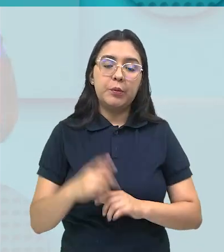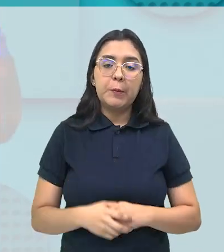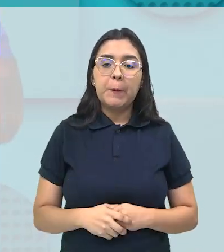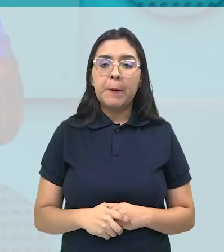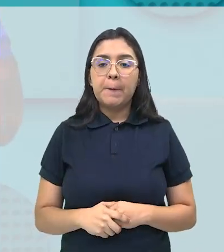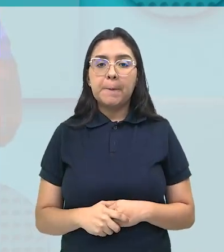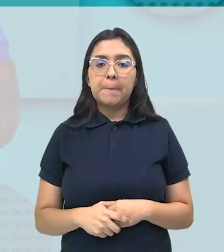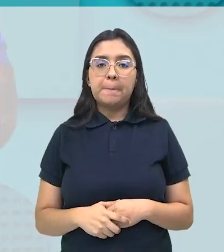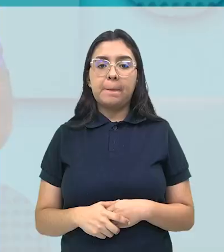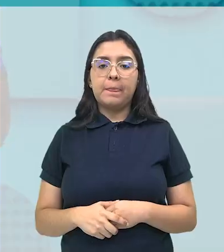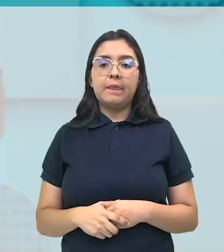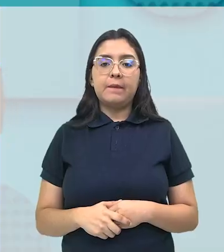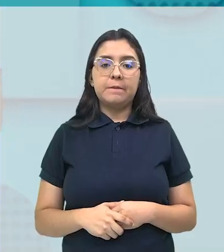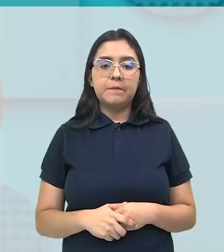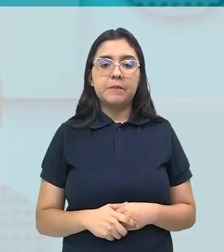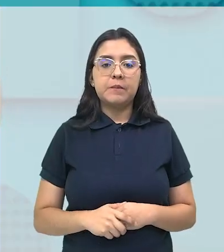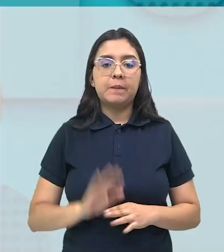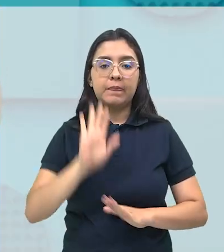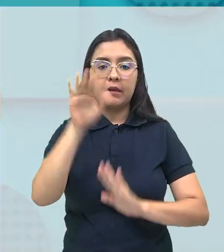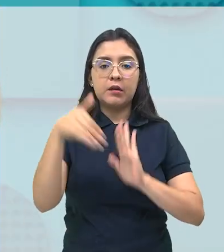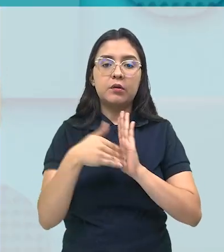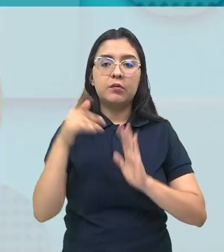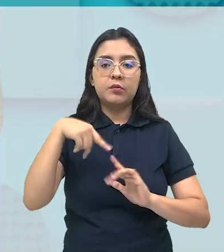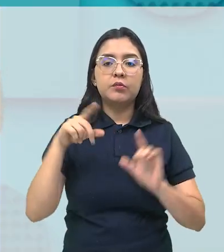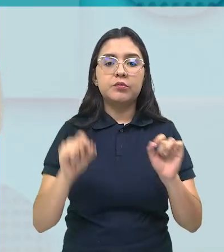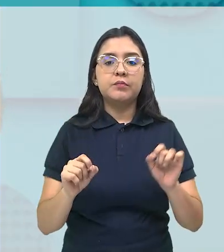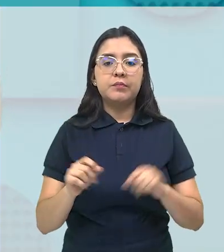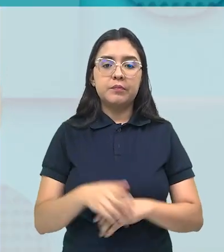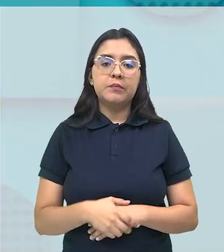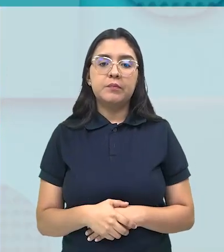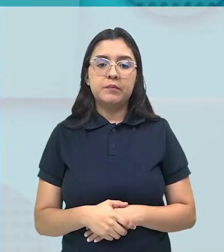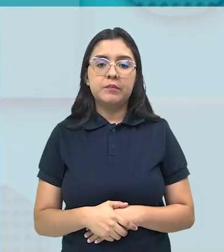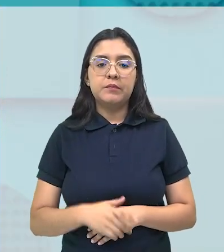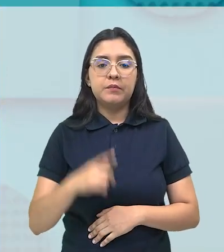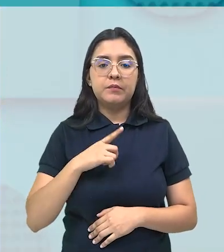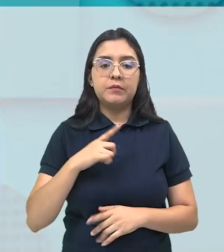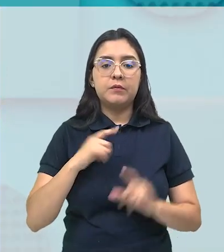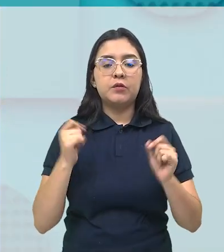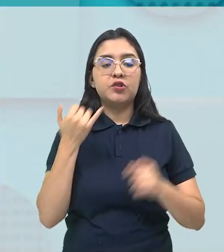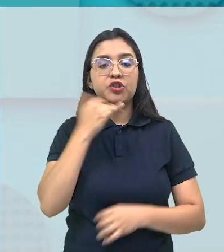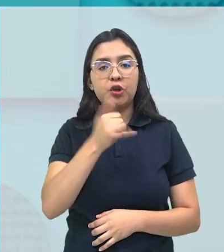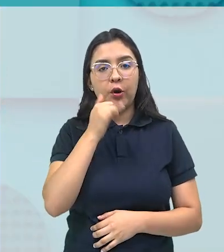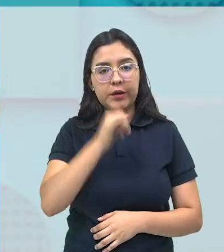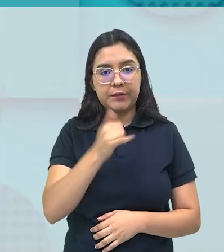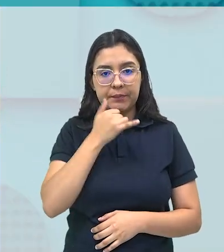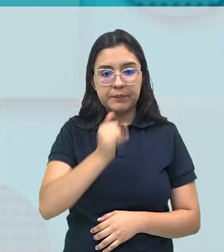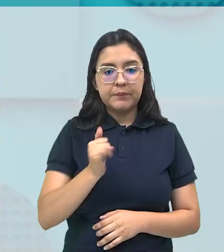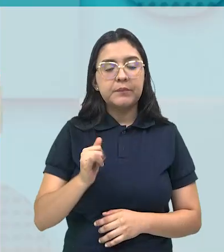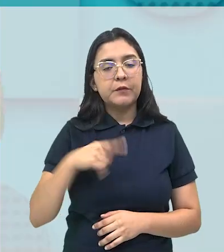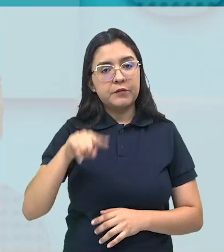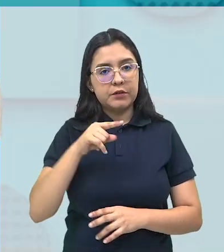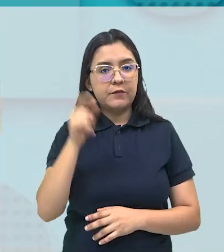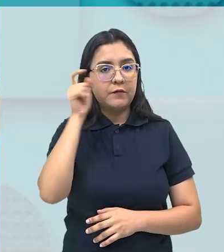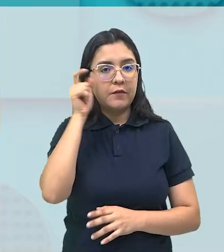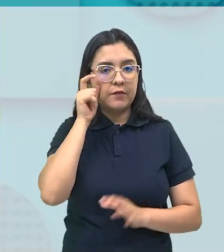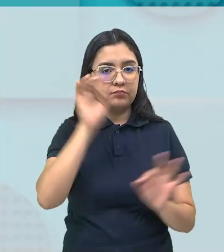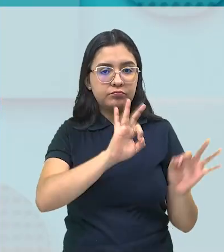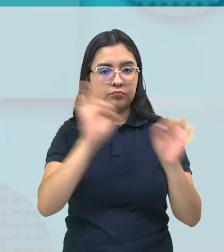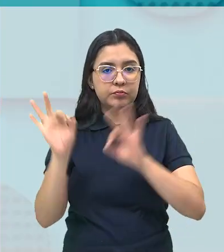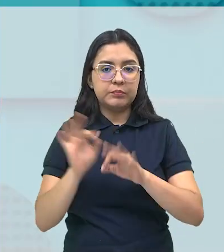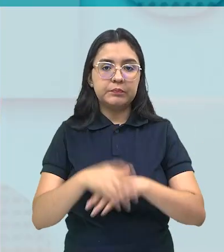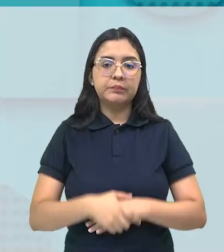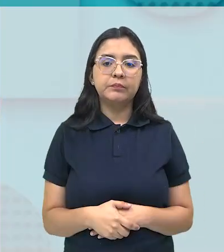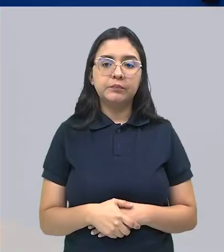tá bom? E a última situação é as vítimas por choque elétrico, como vocês vão ver aqui nessa